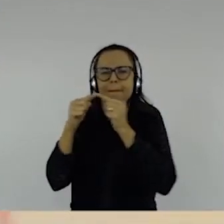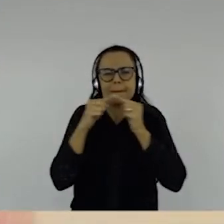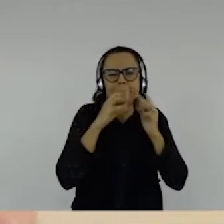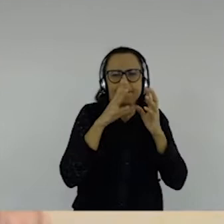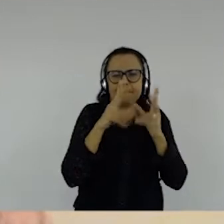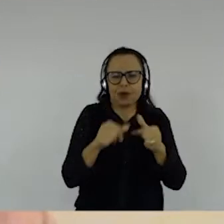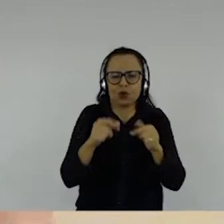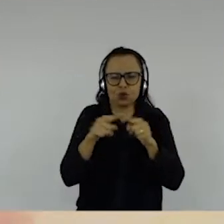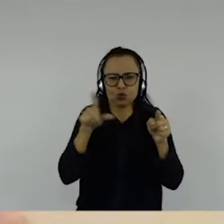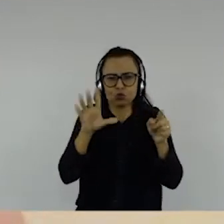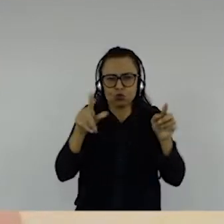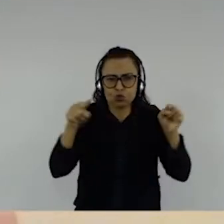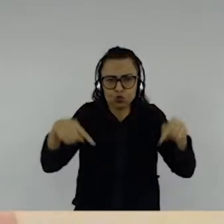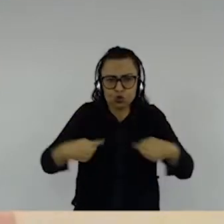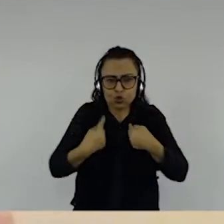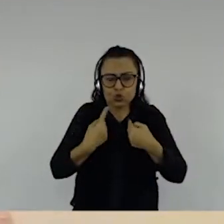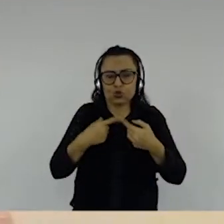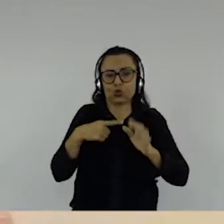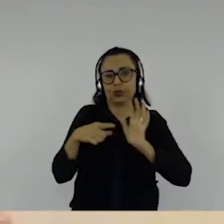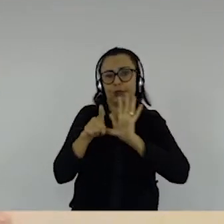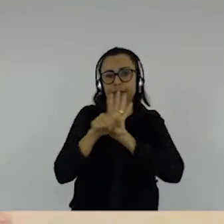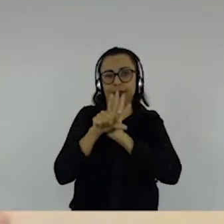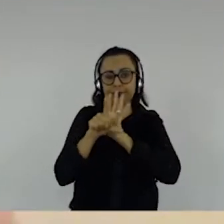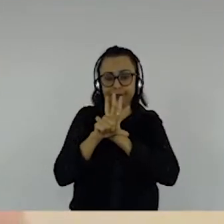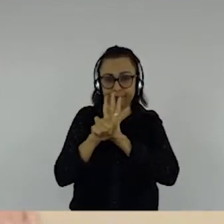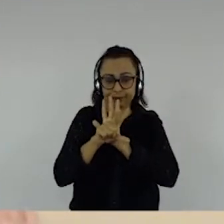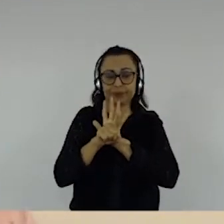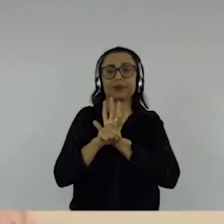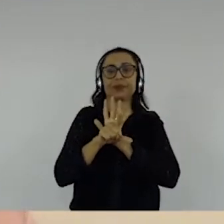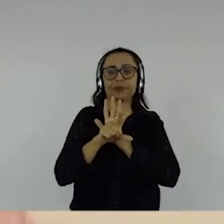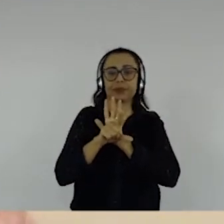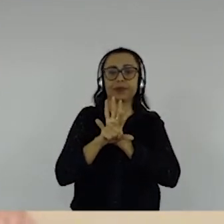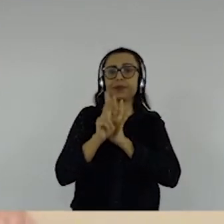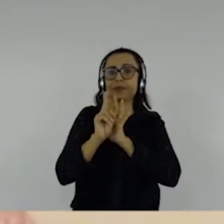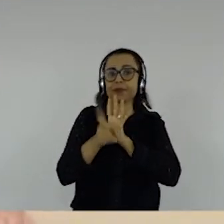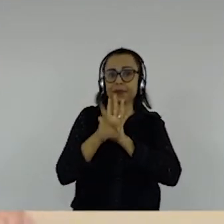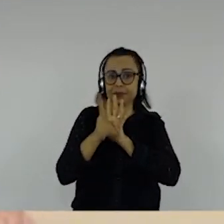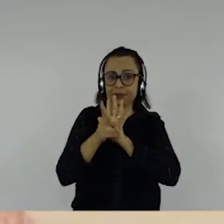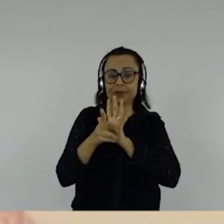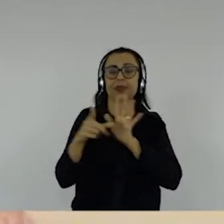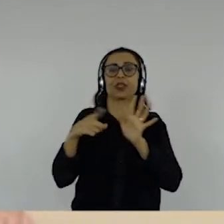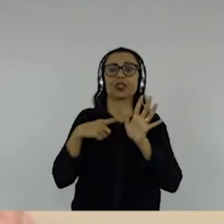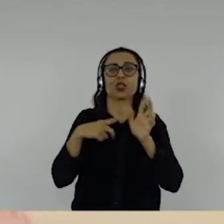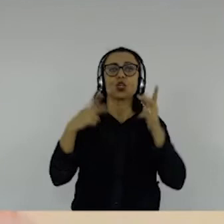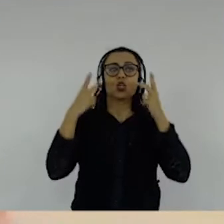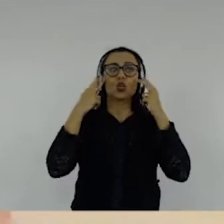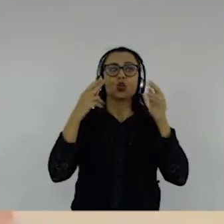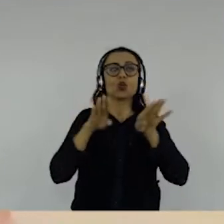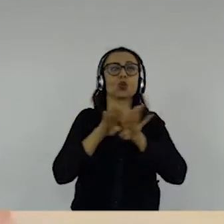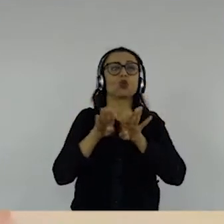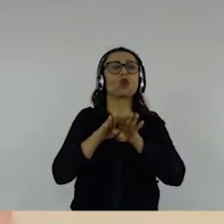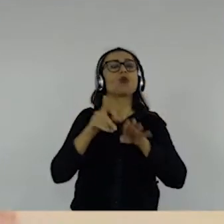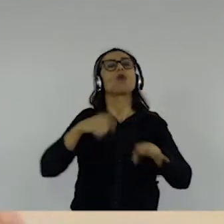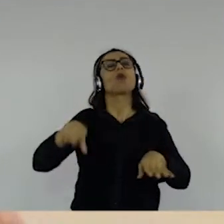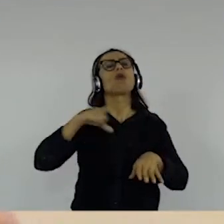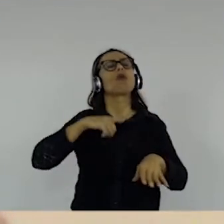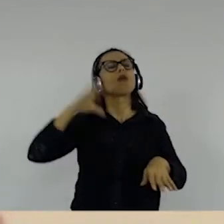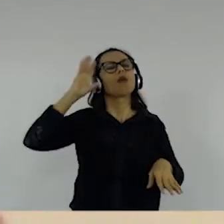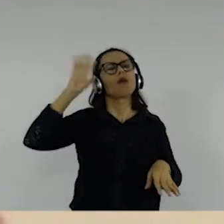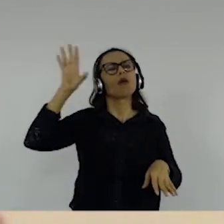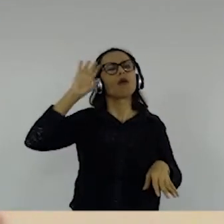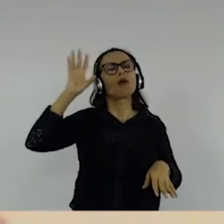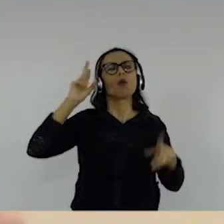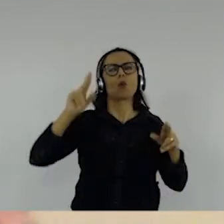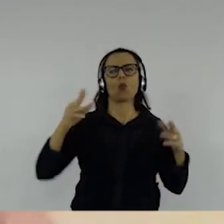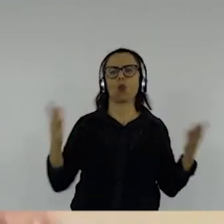esse já é um desafio que a legislação costuma ter, mesmo em cenários de normalidade, imagine então num cenário